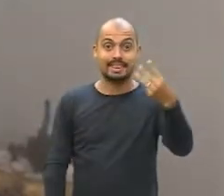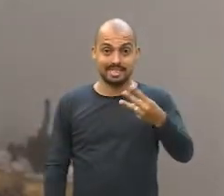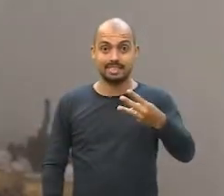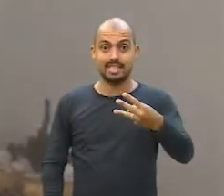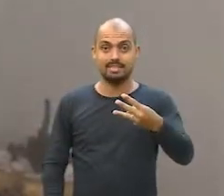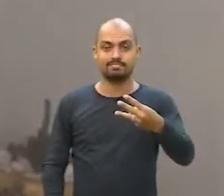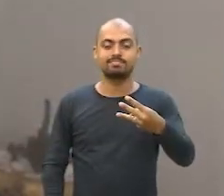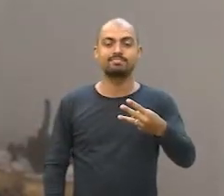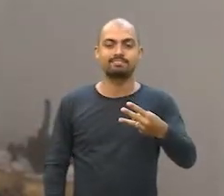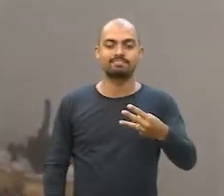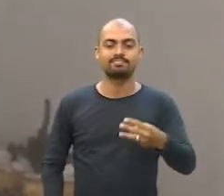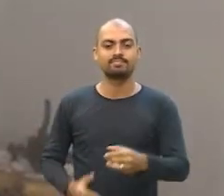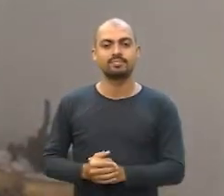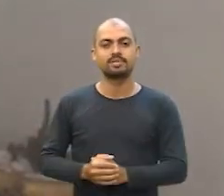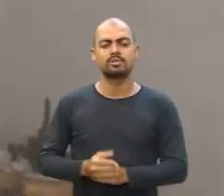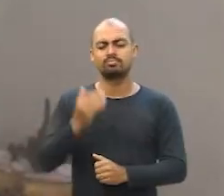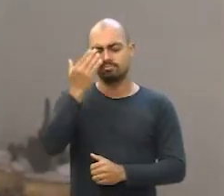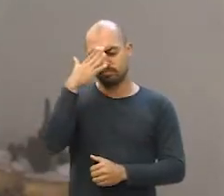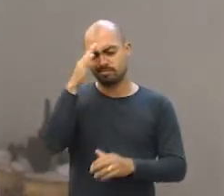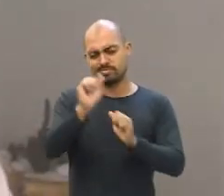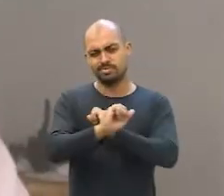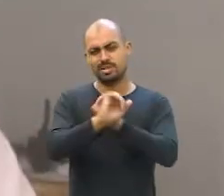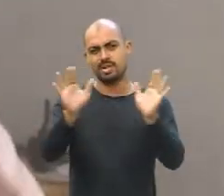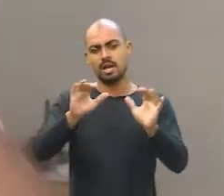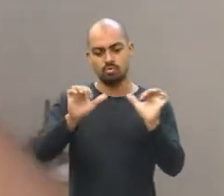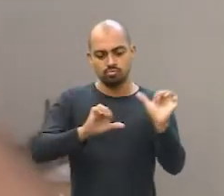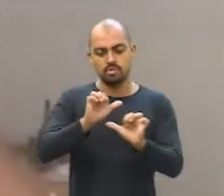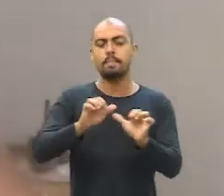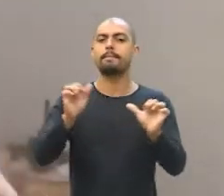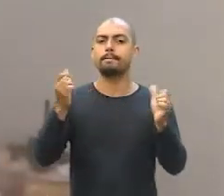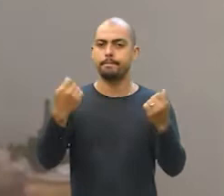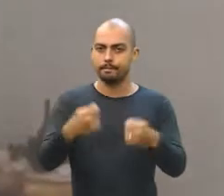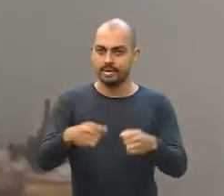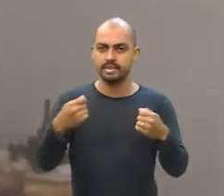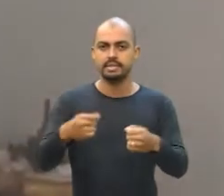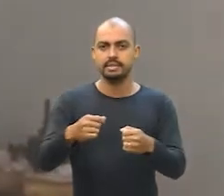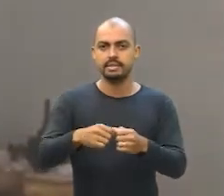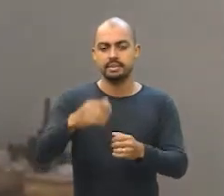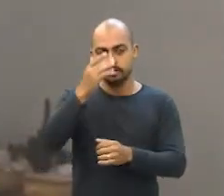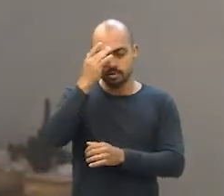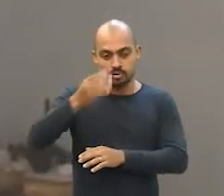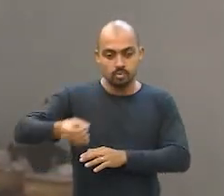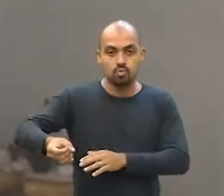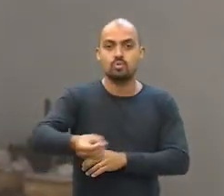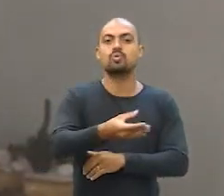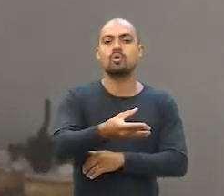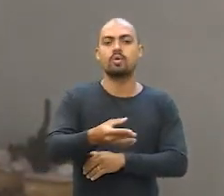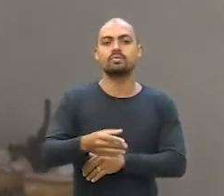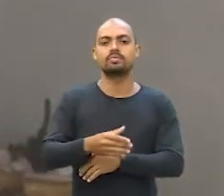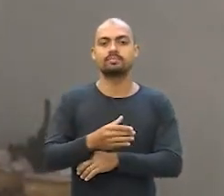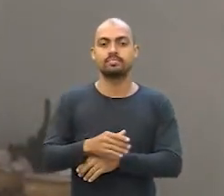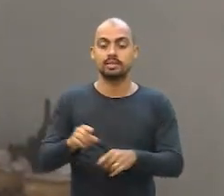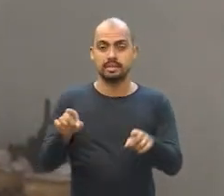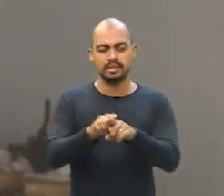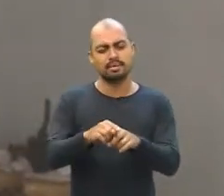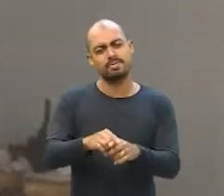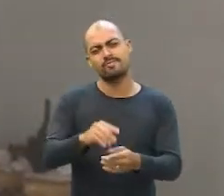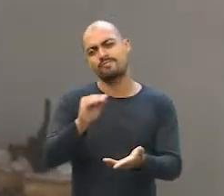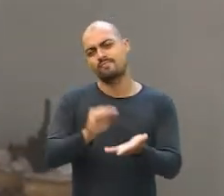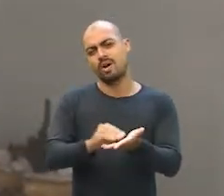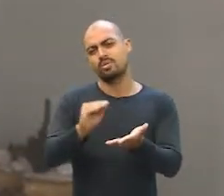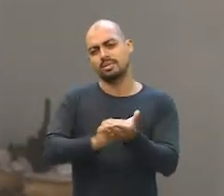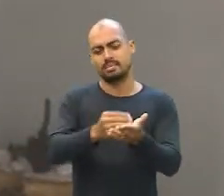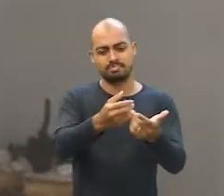terceiro mandato consecutivo. Nós entendemos que a mudança é necessária para uma renovação, mas sabemos também que